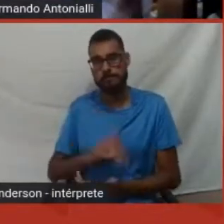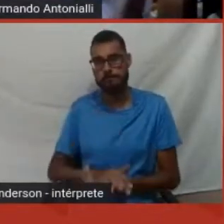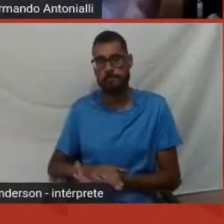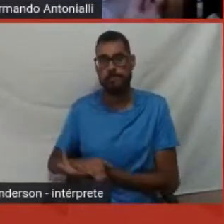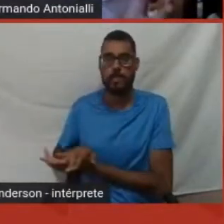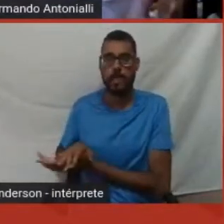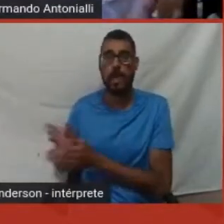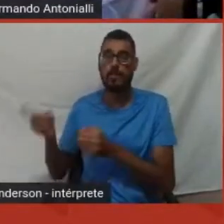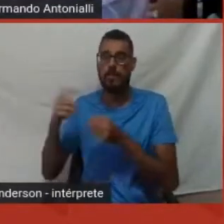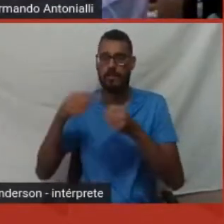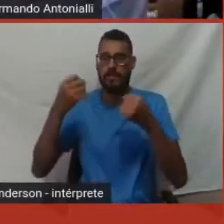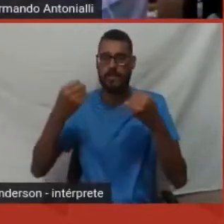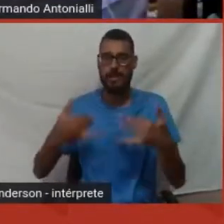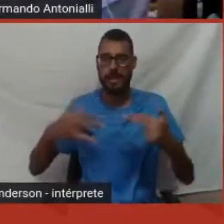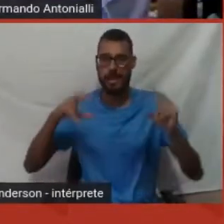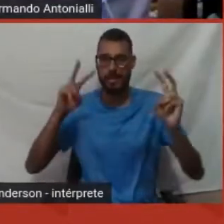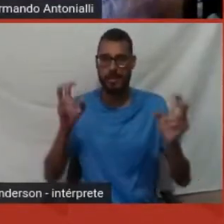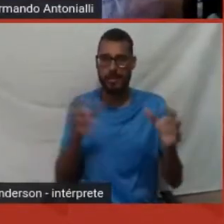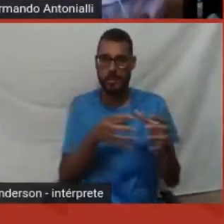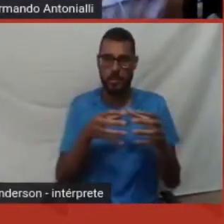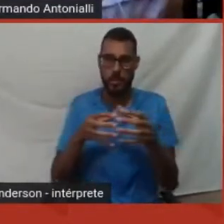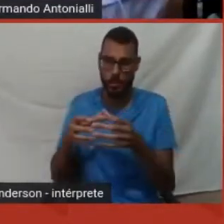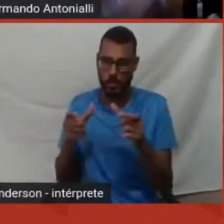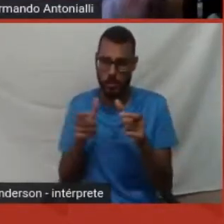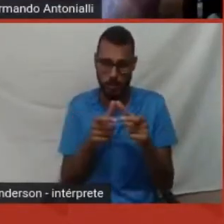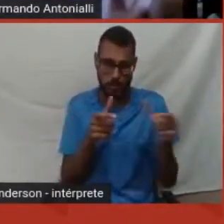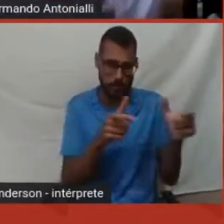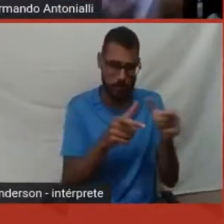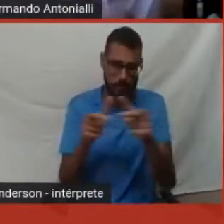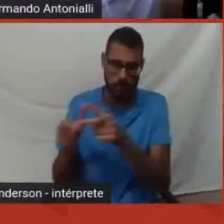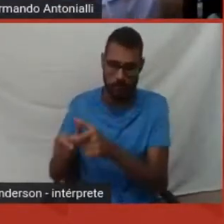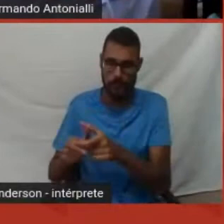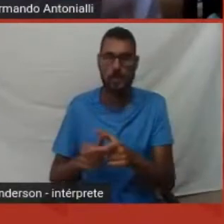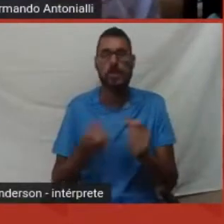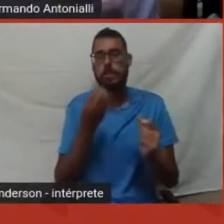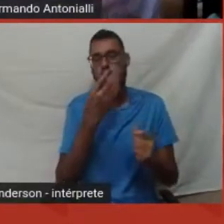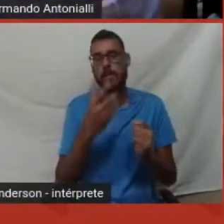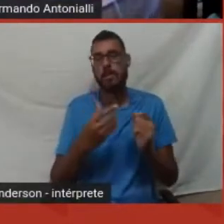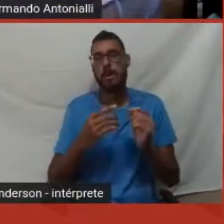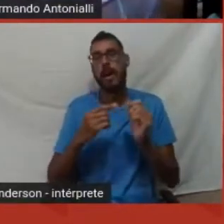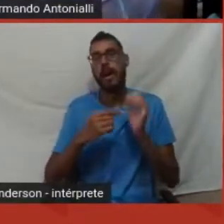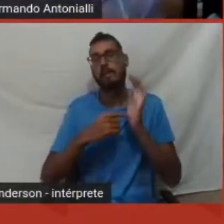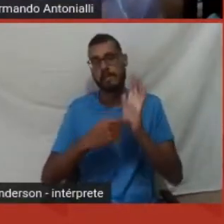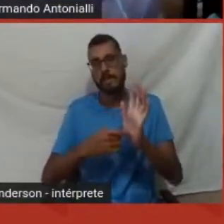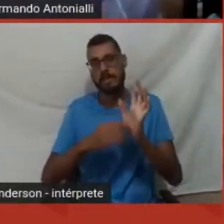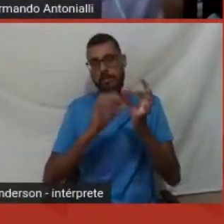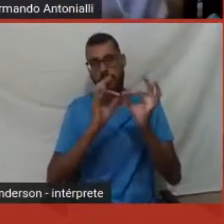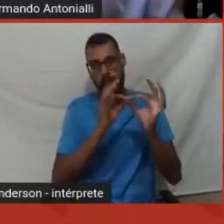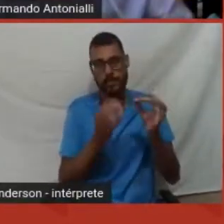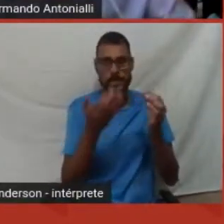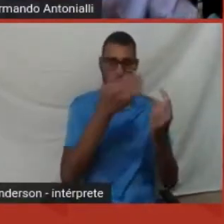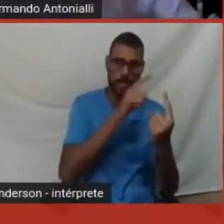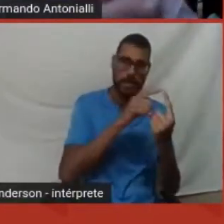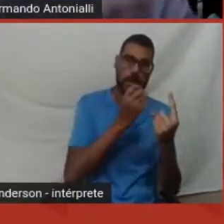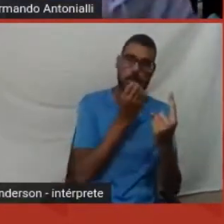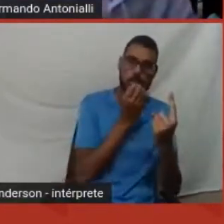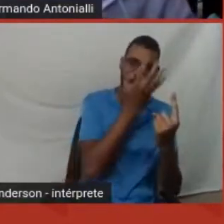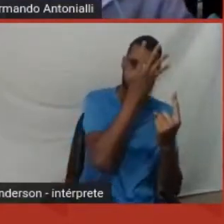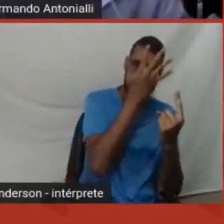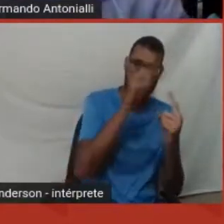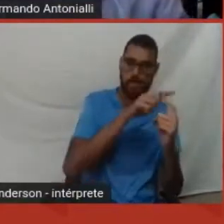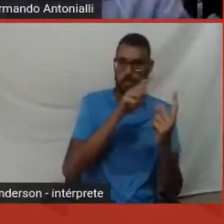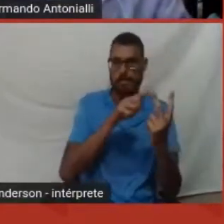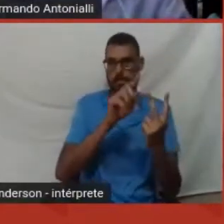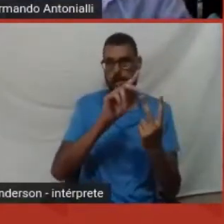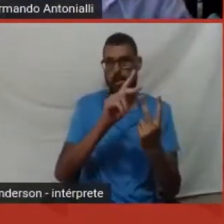pessoal. De novo, na apresentação da oficina, Petri, muito gentilmente, Helder também muito gentilmente, Armando vai conduzir a